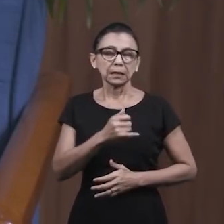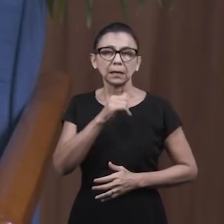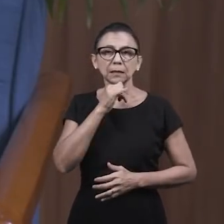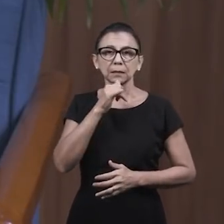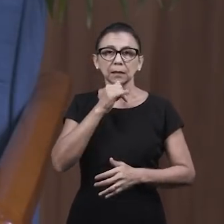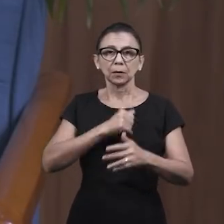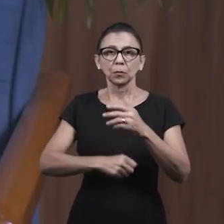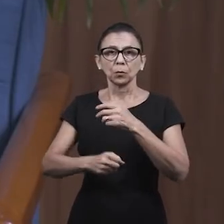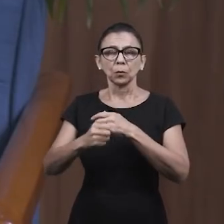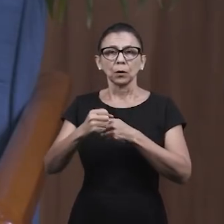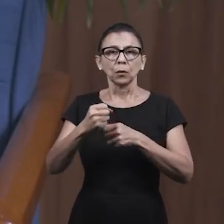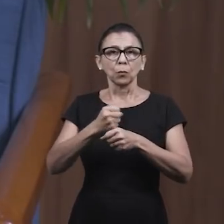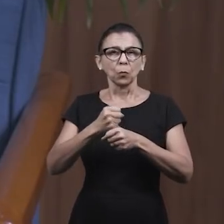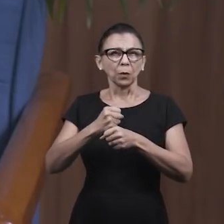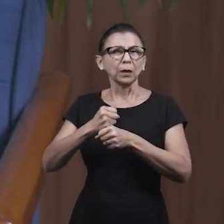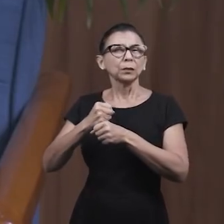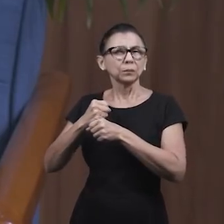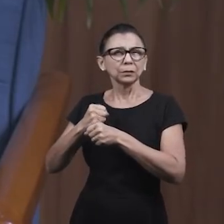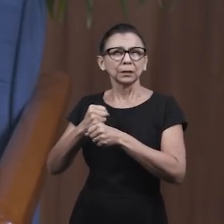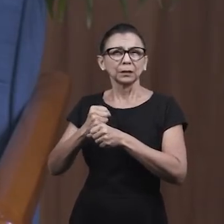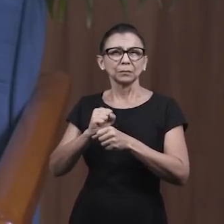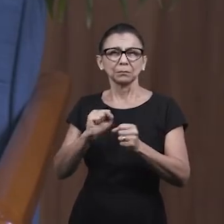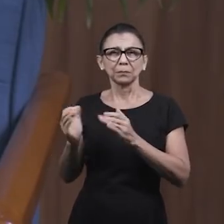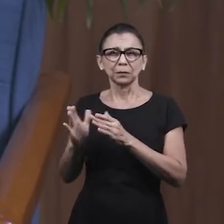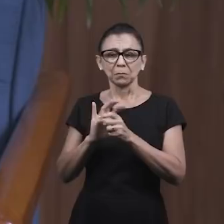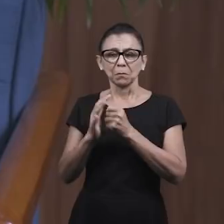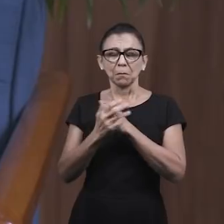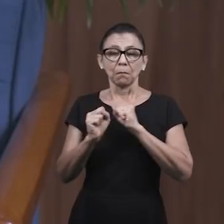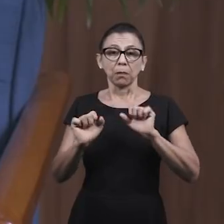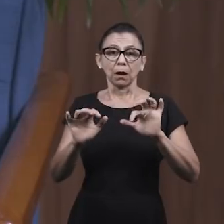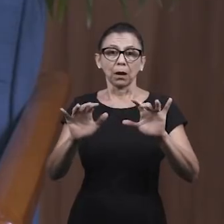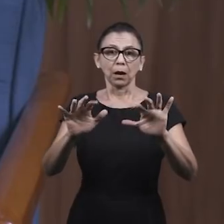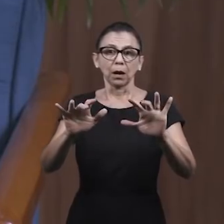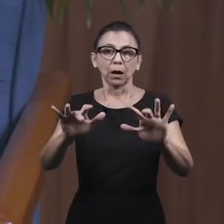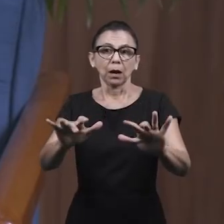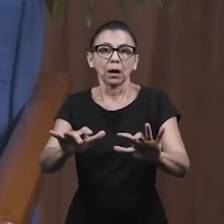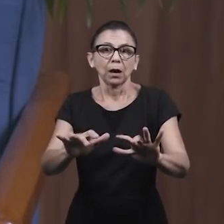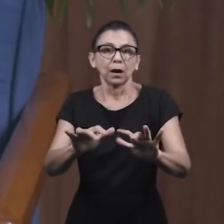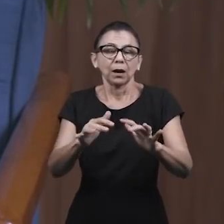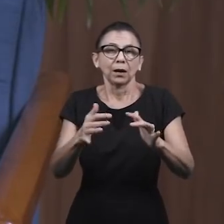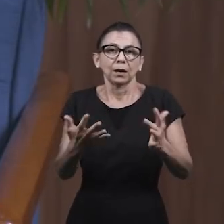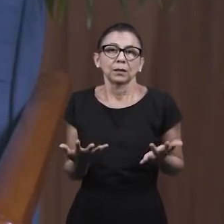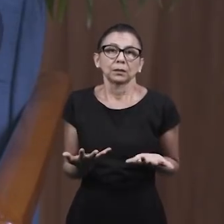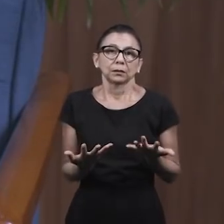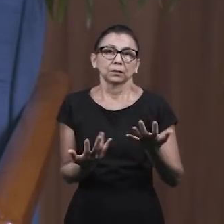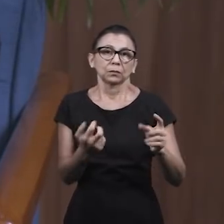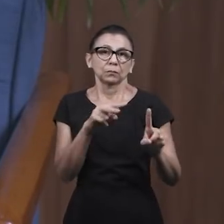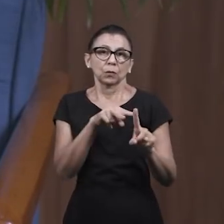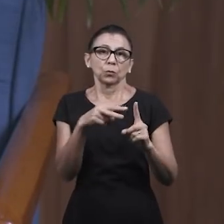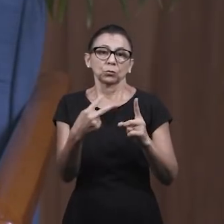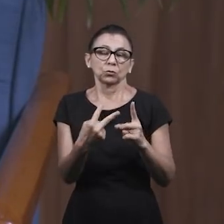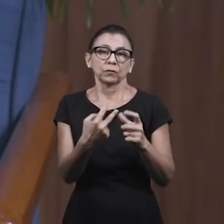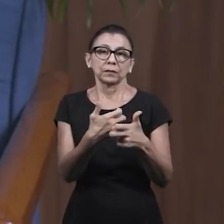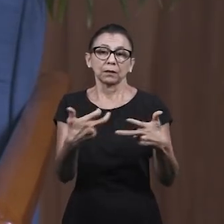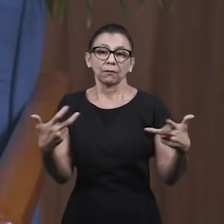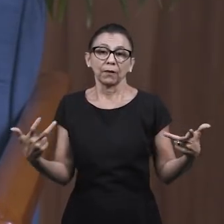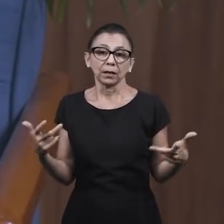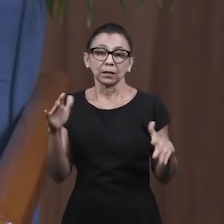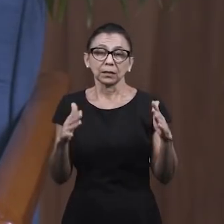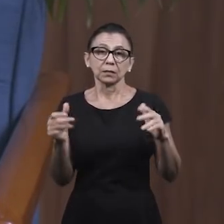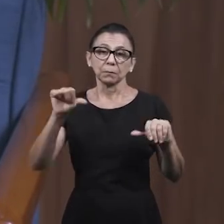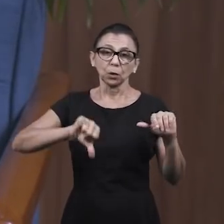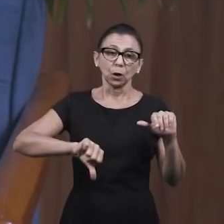vista humano, do ponto de vista social, do ponto de vista tecnológico, enfim, de tudo aquilo que envolve a vida